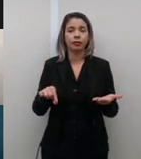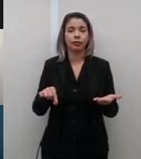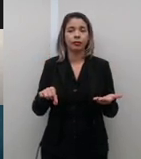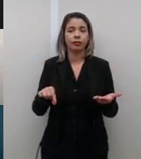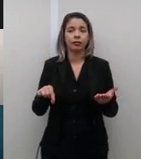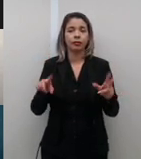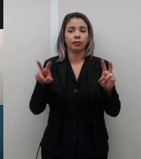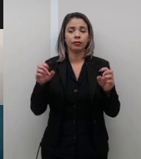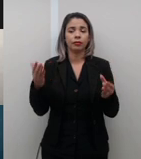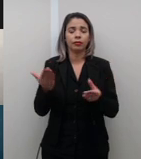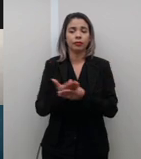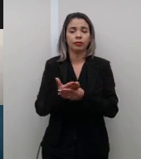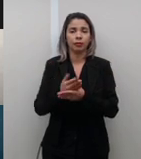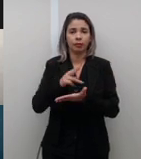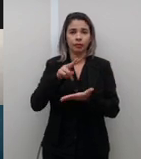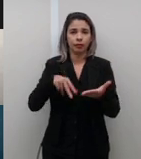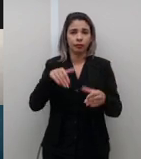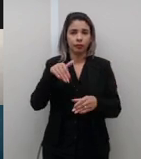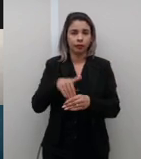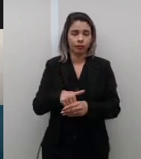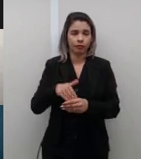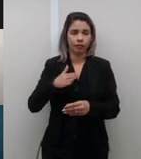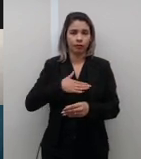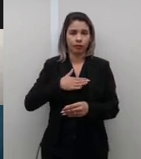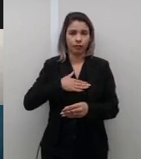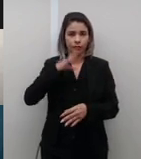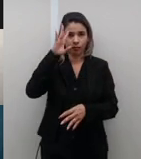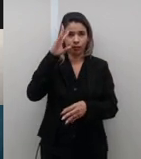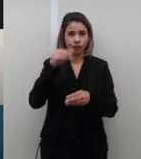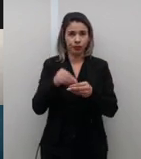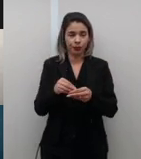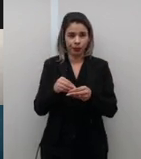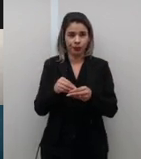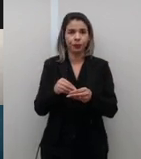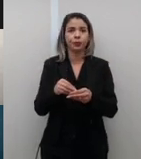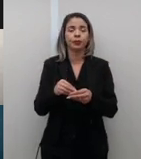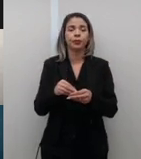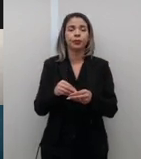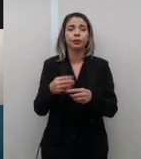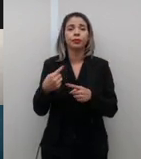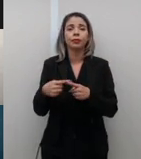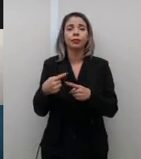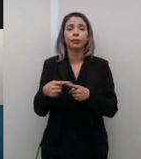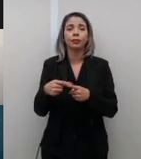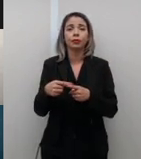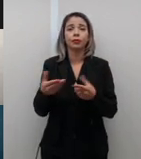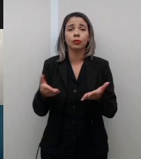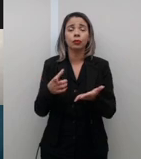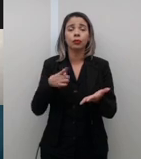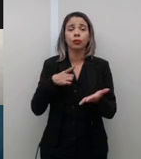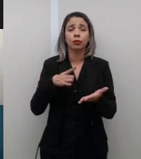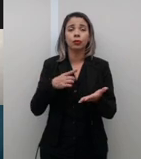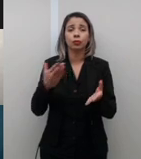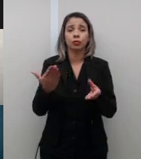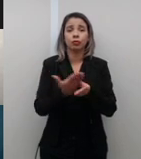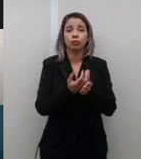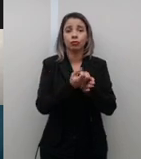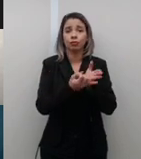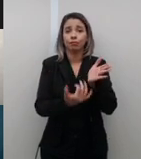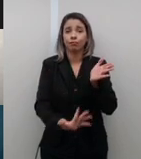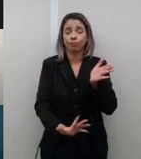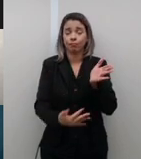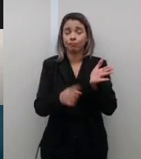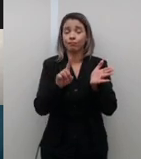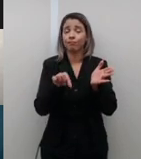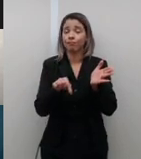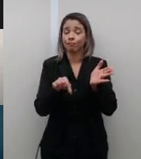procurar ler meu voto de uma maneira mais sintética, senhor presidente, porque aqui nós estamos em sede de embargos de declaração, não é? De